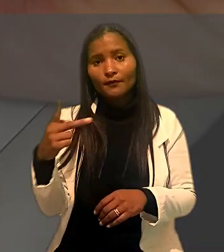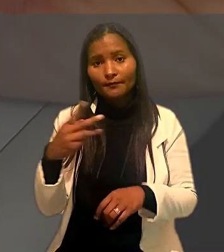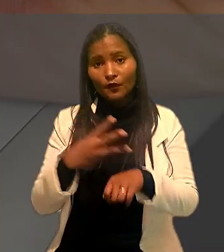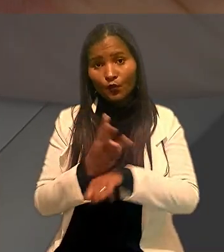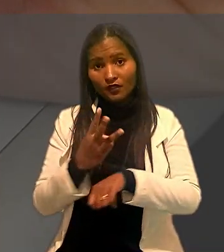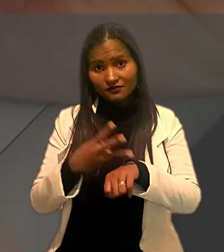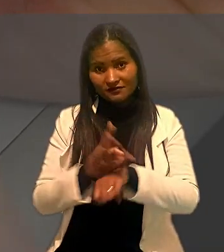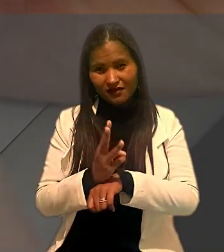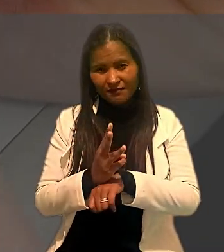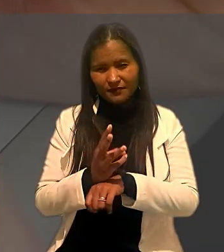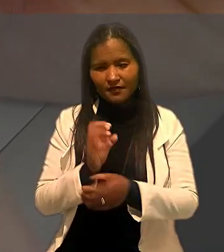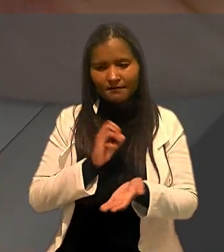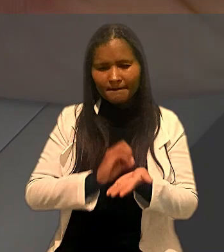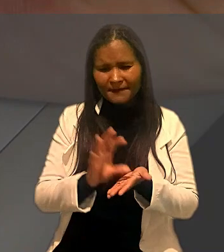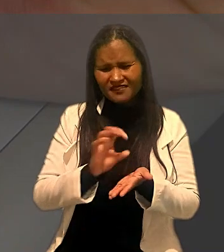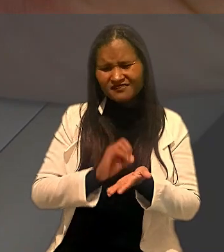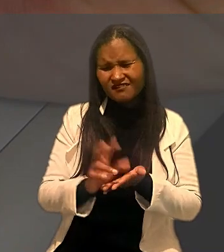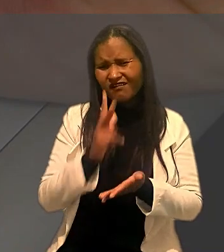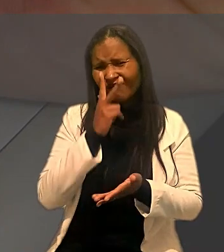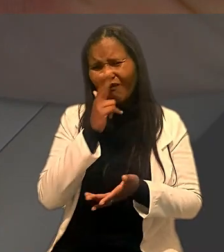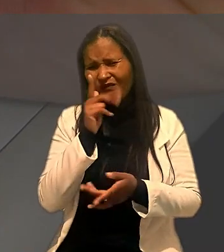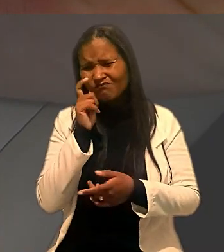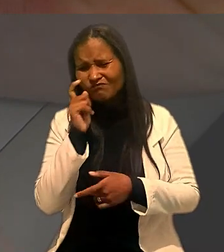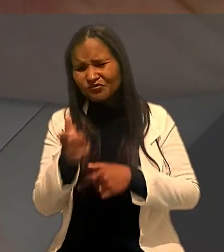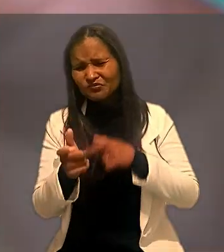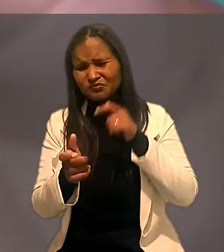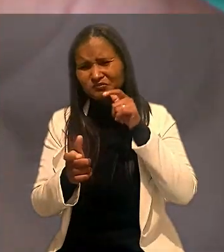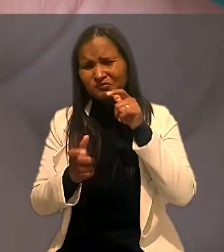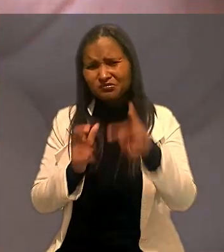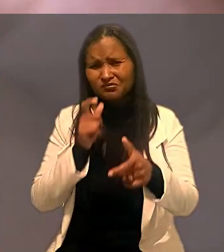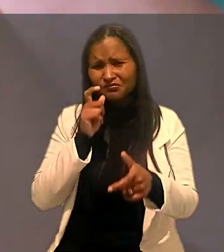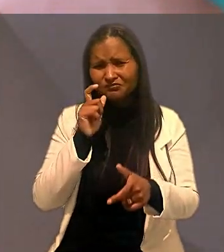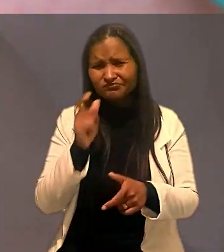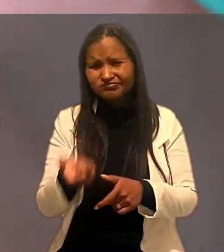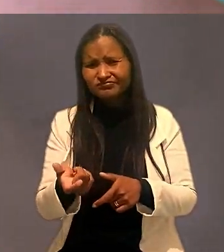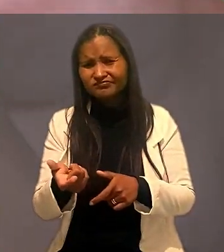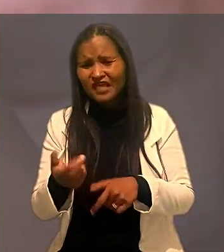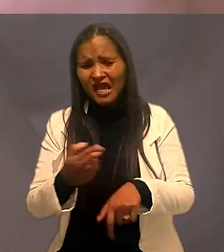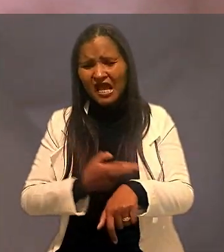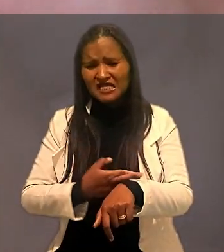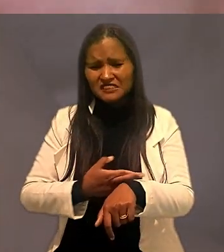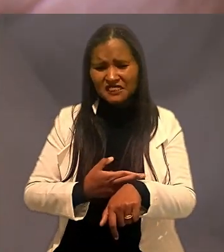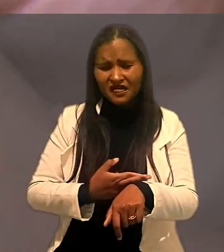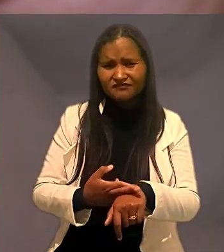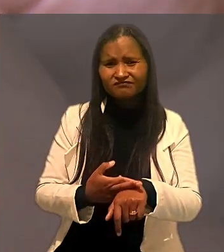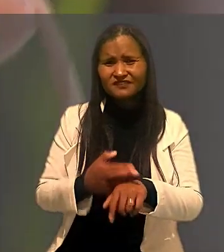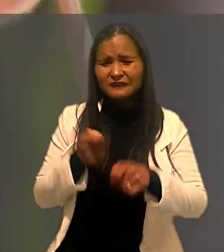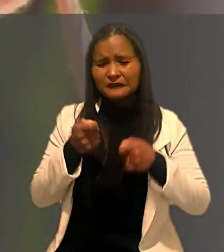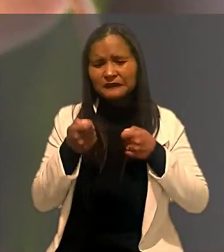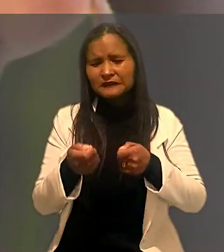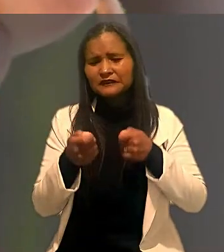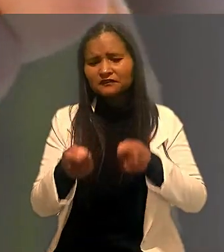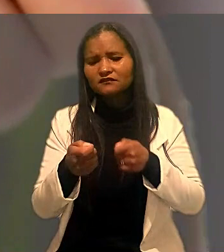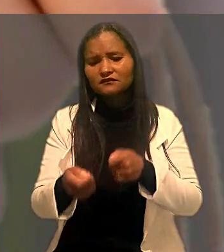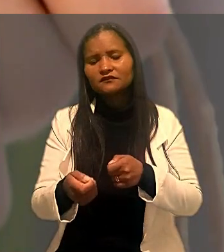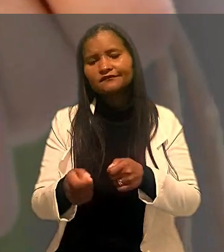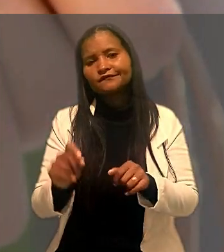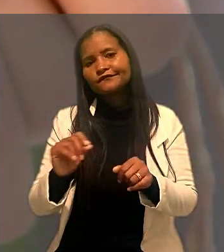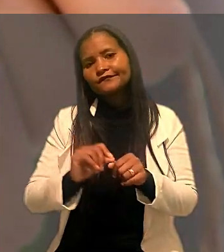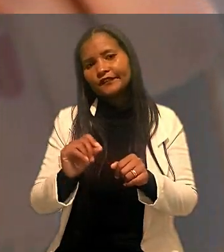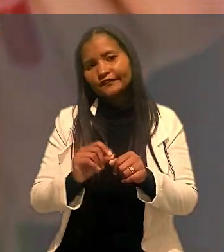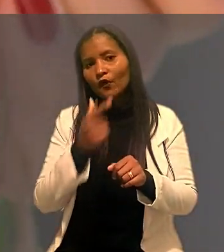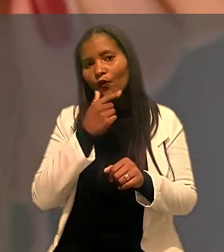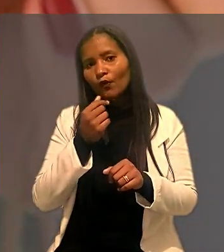Pelo aplicativo WhatsApp, mensagens com teor ofensivo, injúrias raciais e perseguições